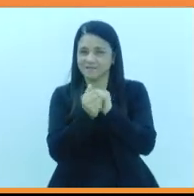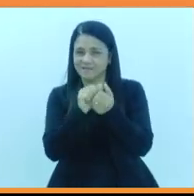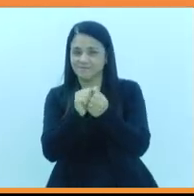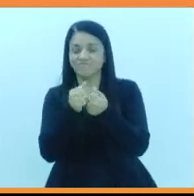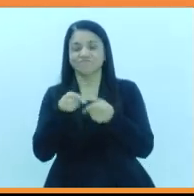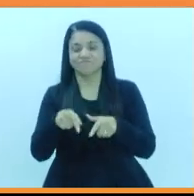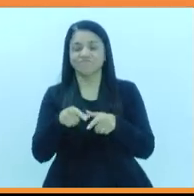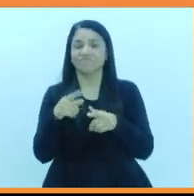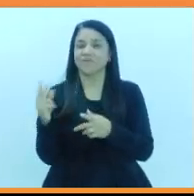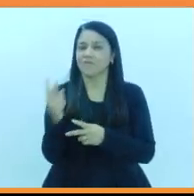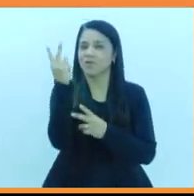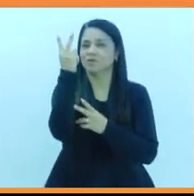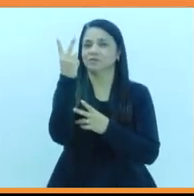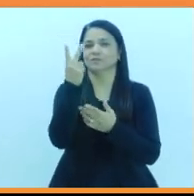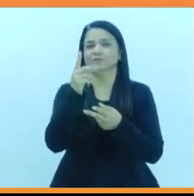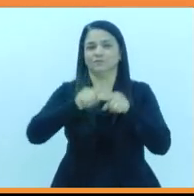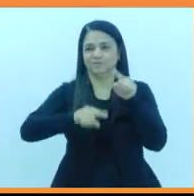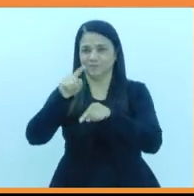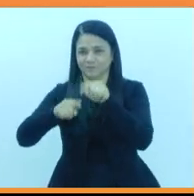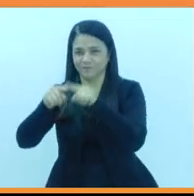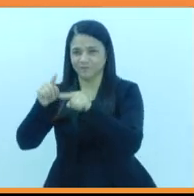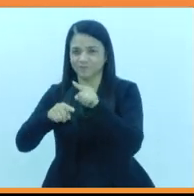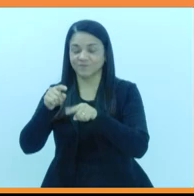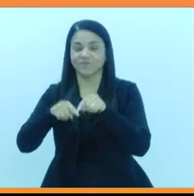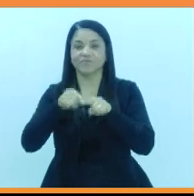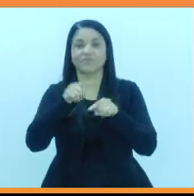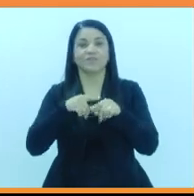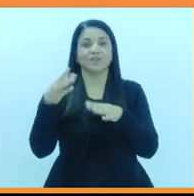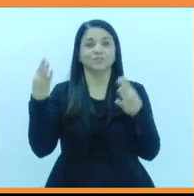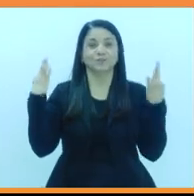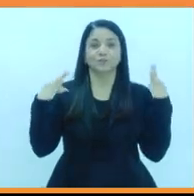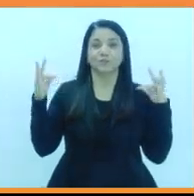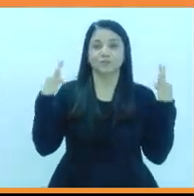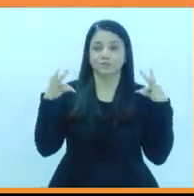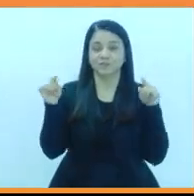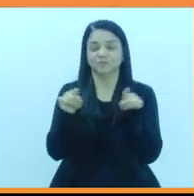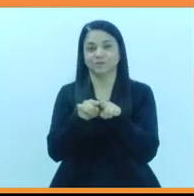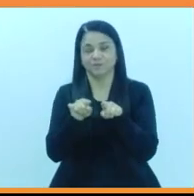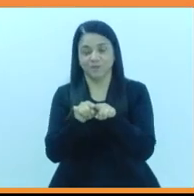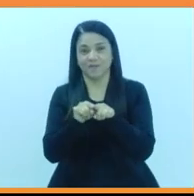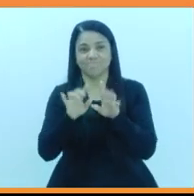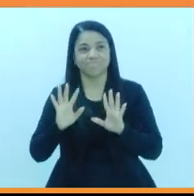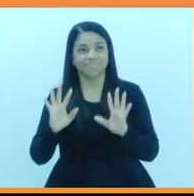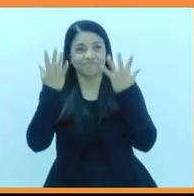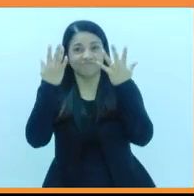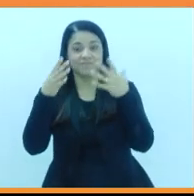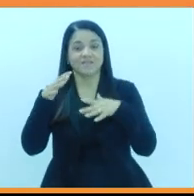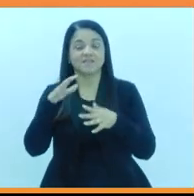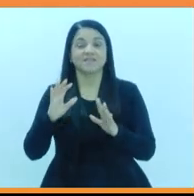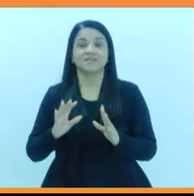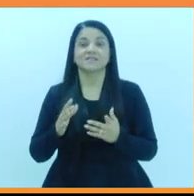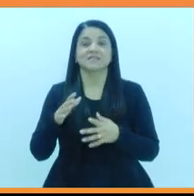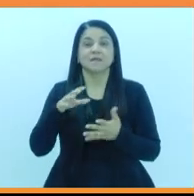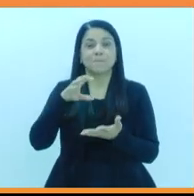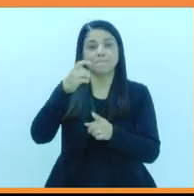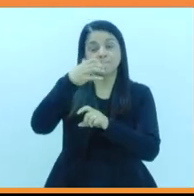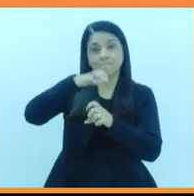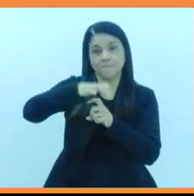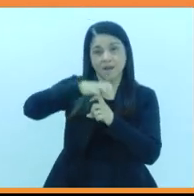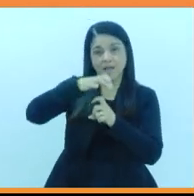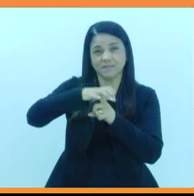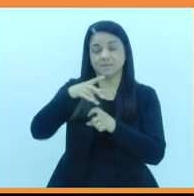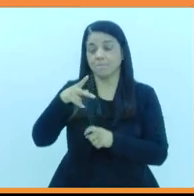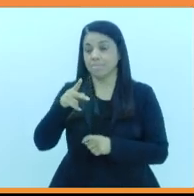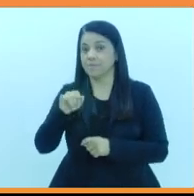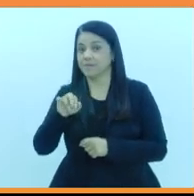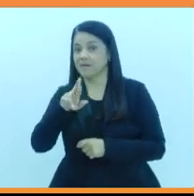do Vale, integrando toda a cadeia produtiva do turismo regional. O festival acontece na Praça da Preguiça, em Piraí, e conta ainda